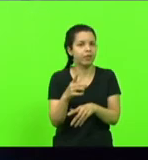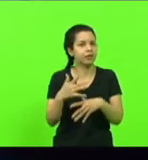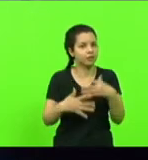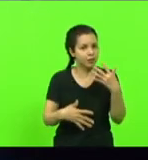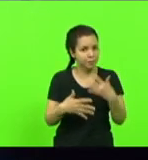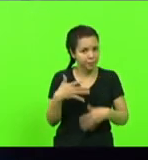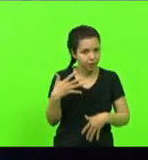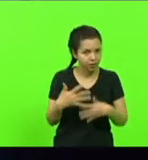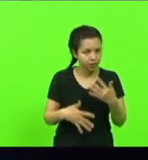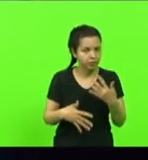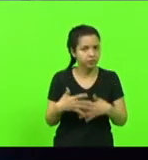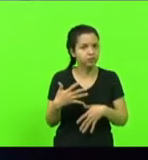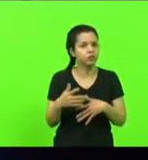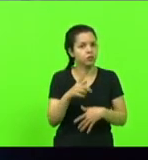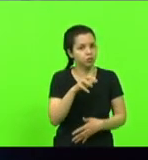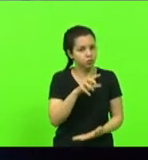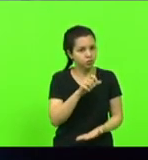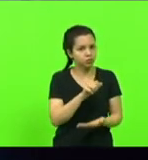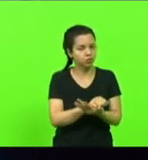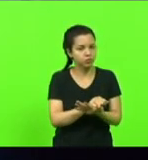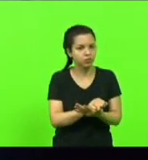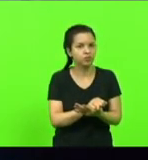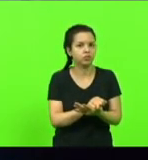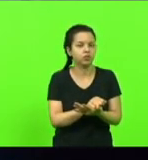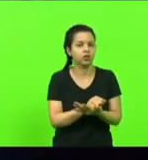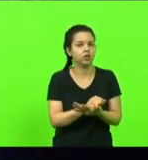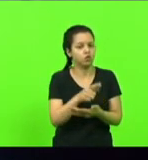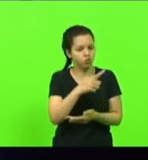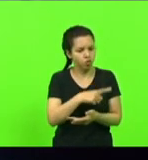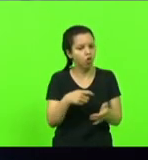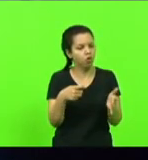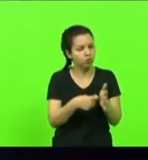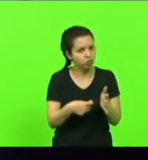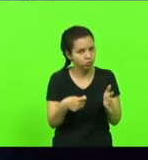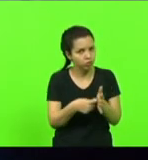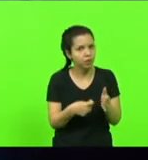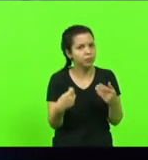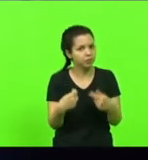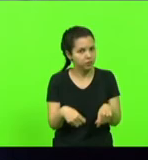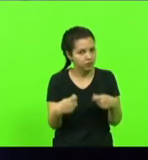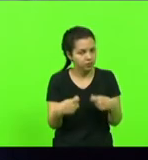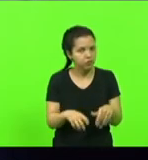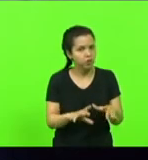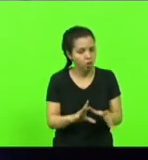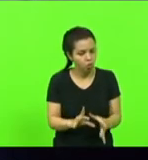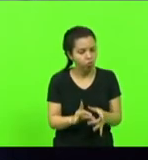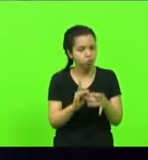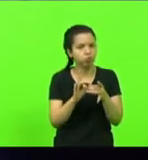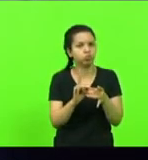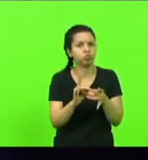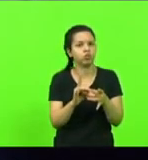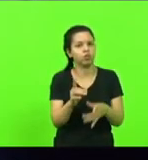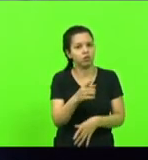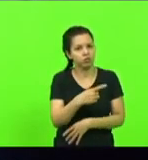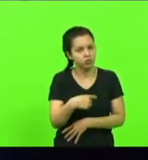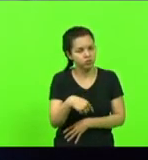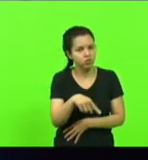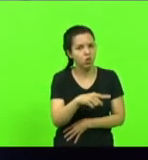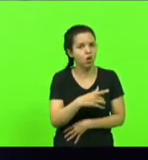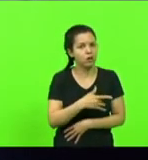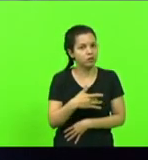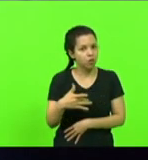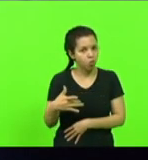registro que faço no sentido de que se lute, se unifique e que a gente, de fato, possa ter a saúde